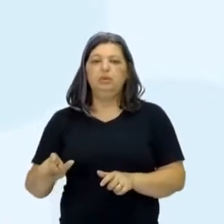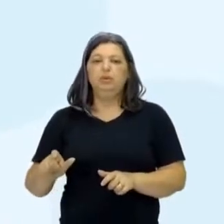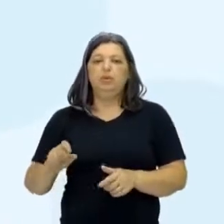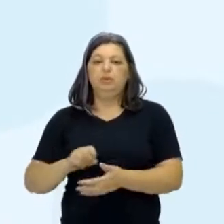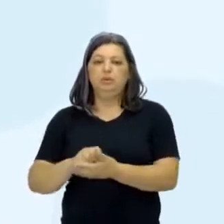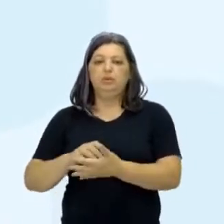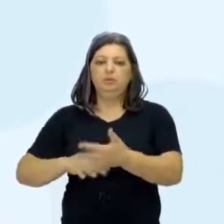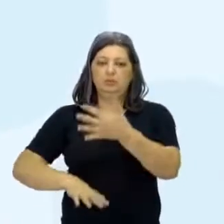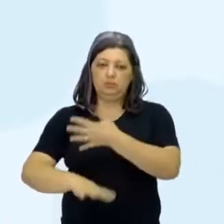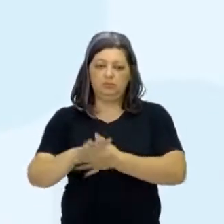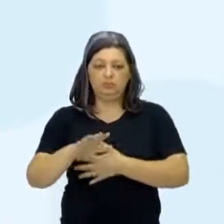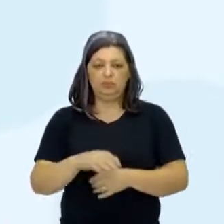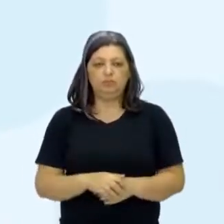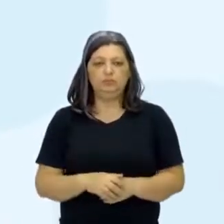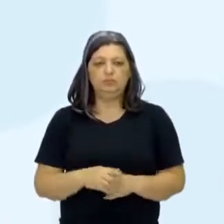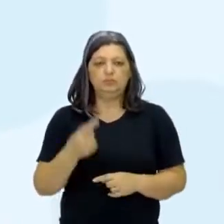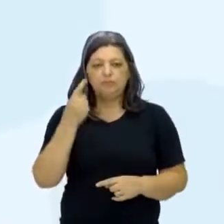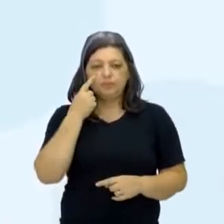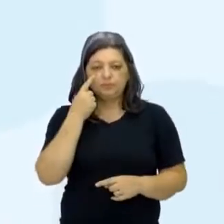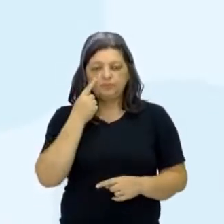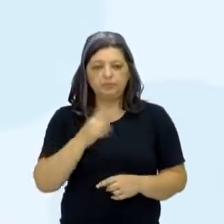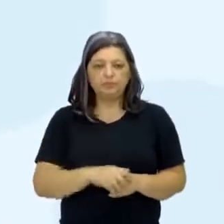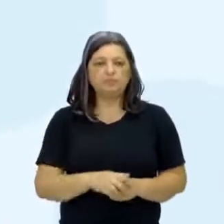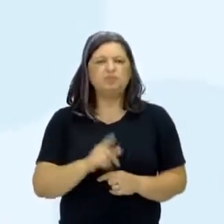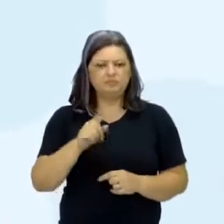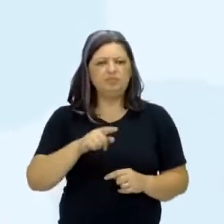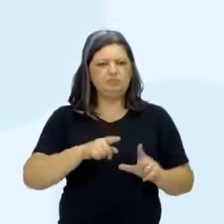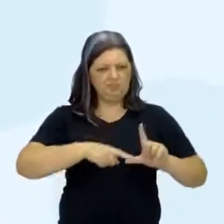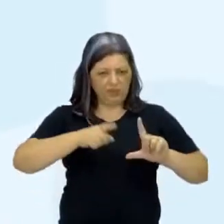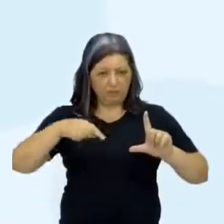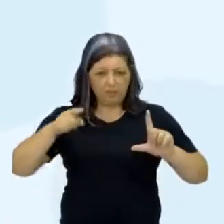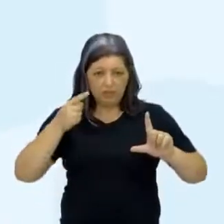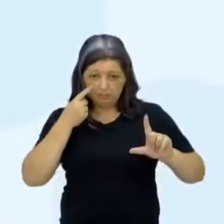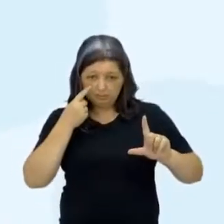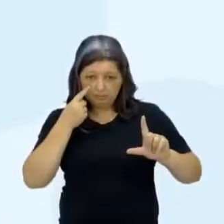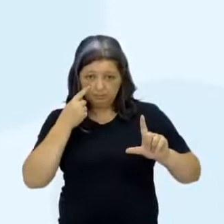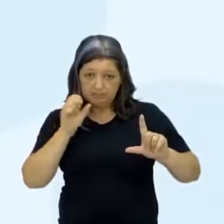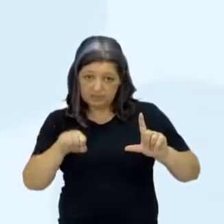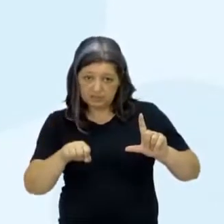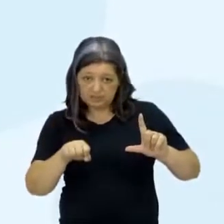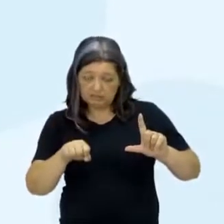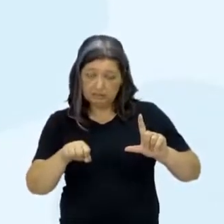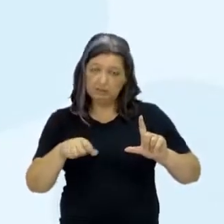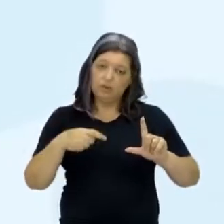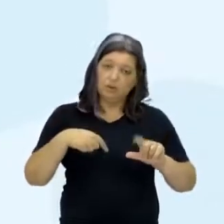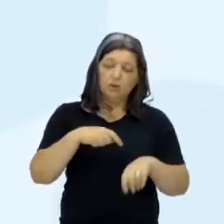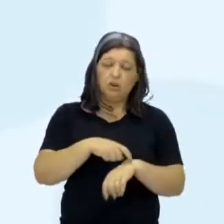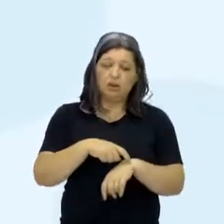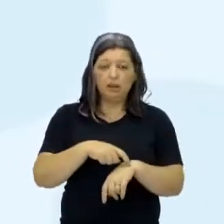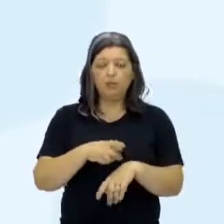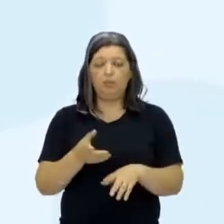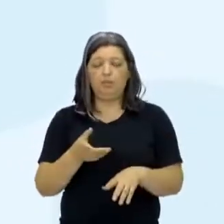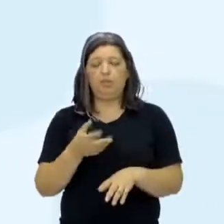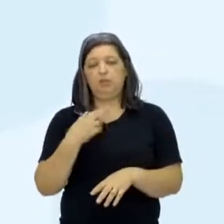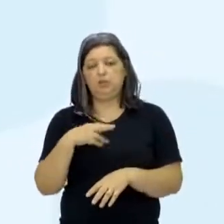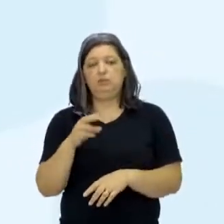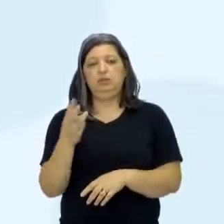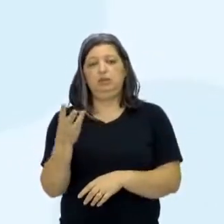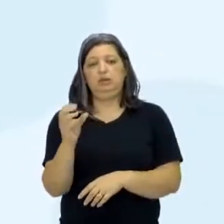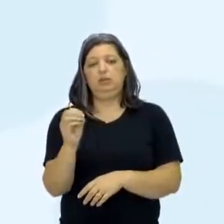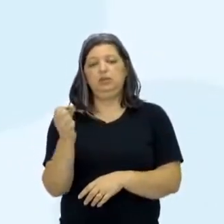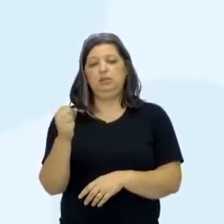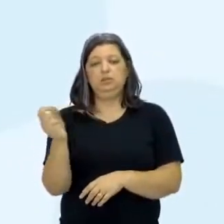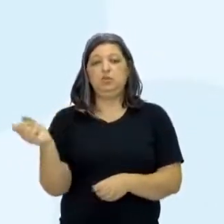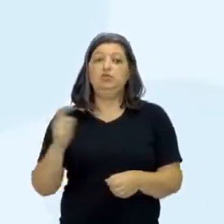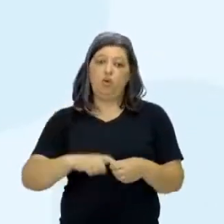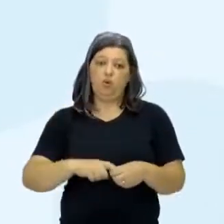informação também. Mas, o texto abaixo é uma tabela? Agora, vamos dar um tempinho? Sim ou não? 30 segundos,